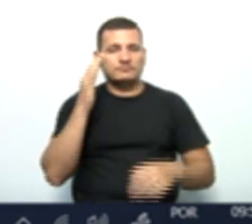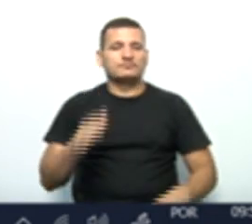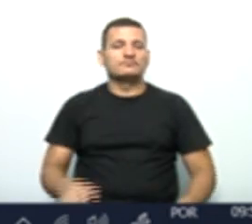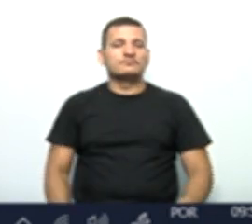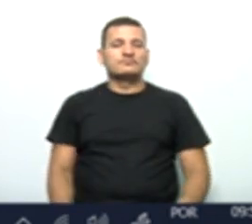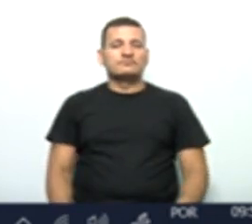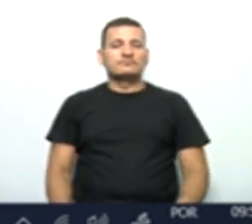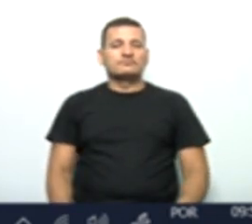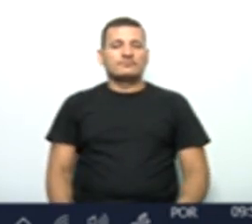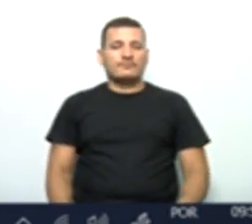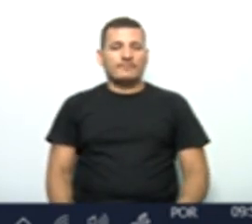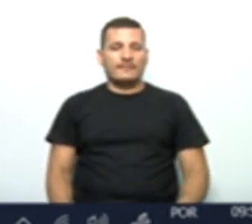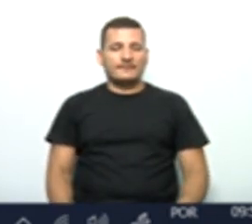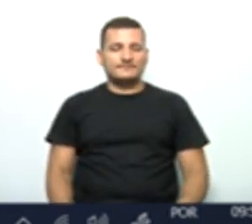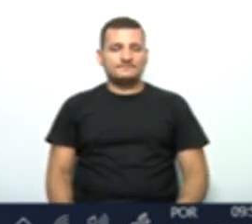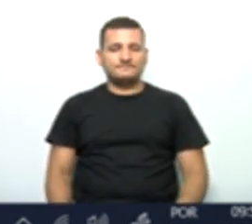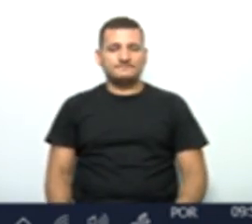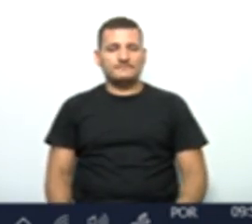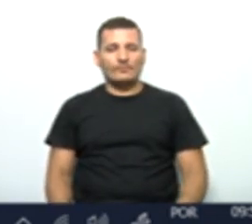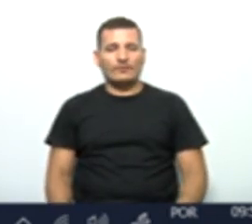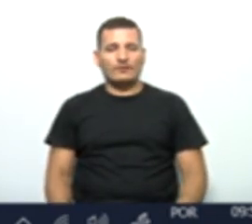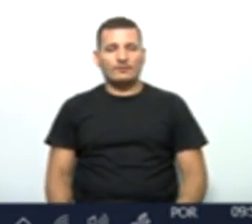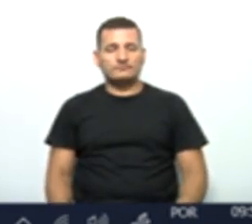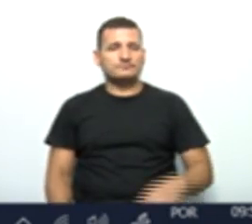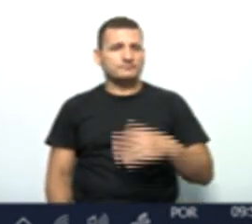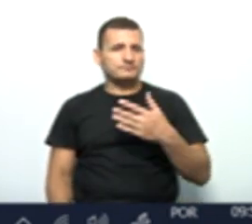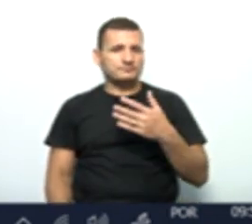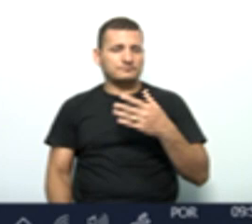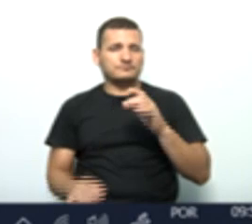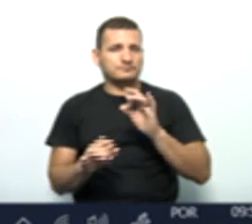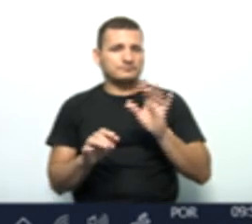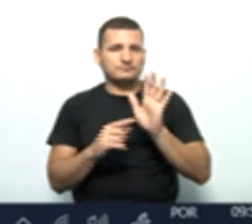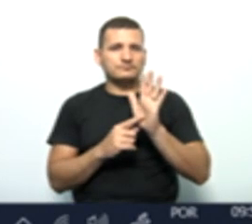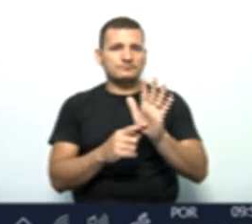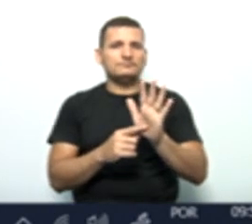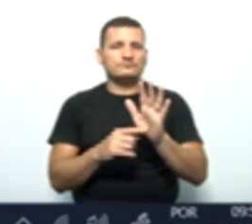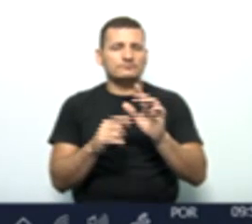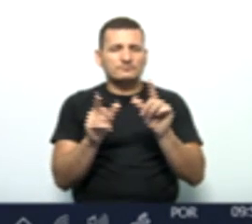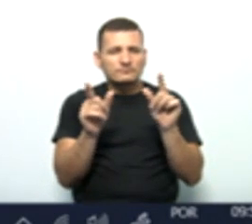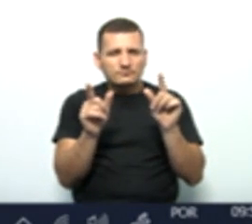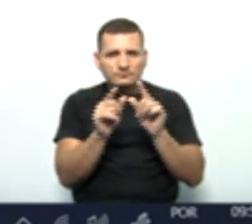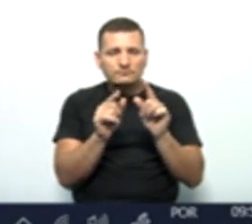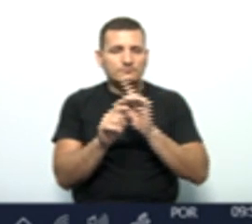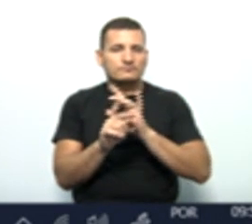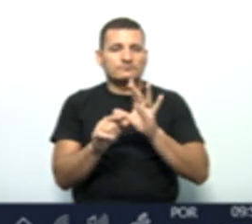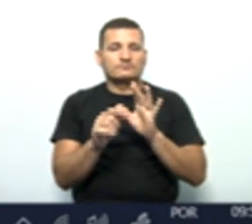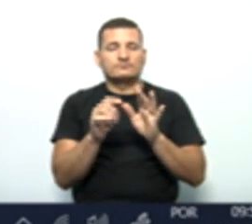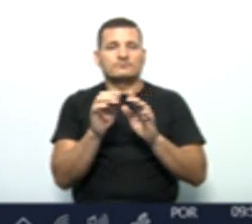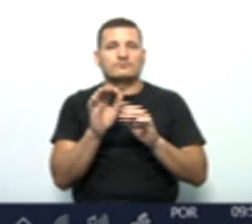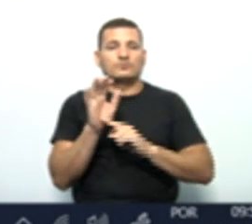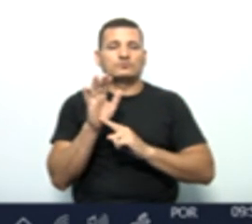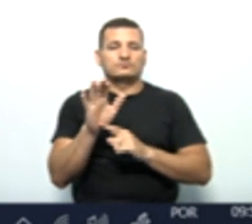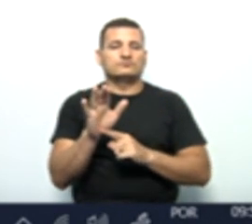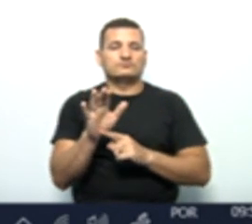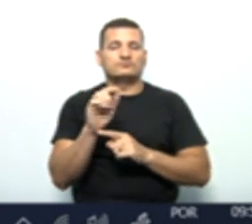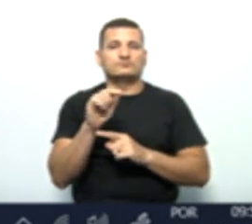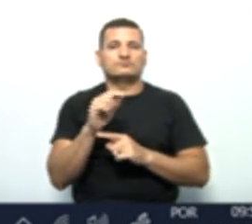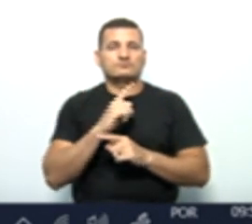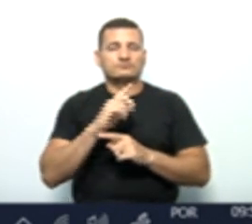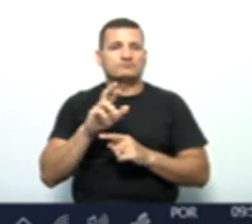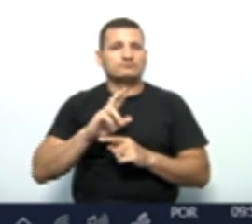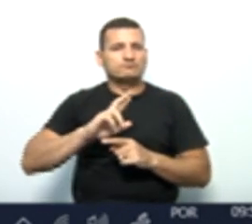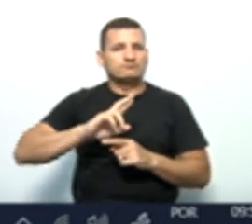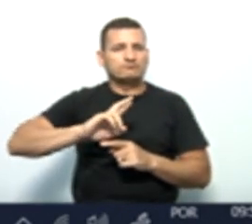Com certeza. Ok, então no material já tá aí. Então eu só mostrei um pedacinho só para exemplificar para vocês que existe essa